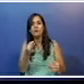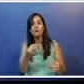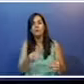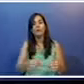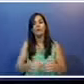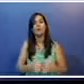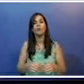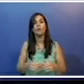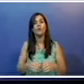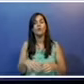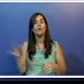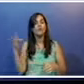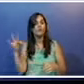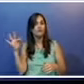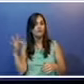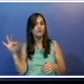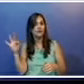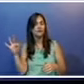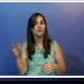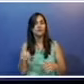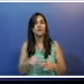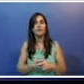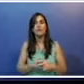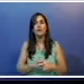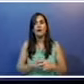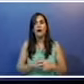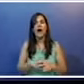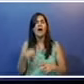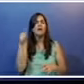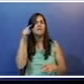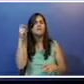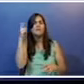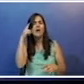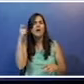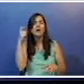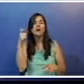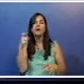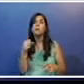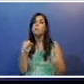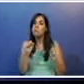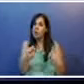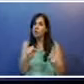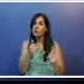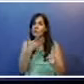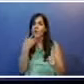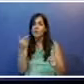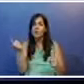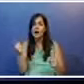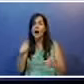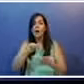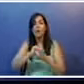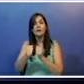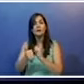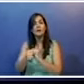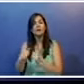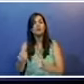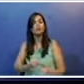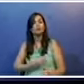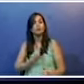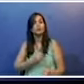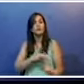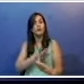físico para sustentar a ideia de que podemos contribuir para melhorar a qualidade de vida no planeta.